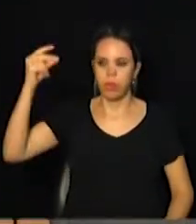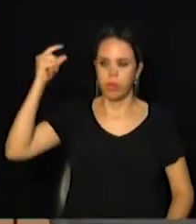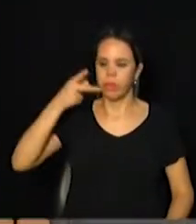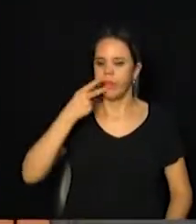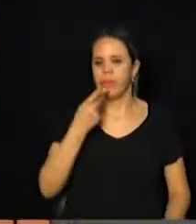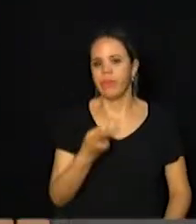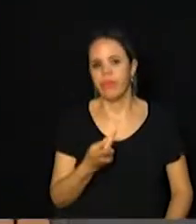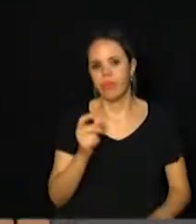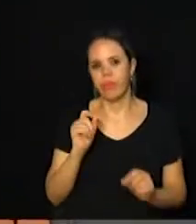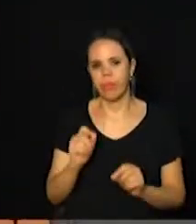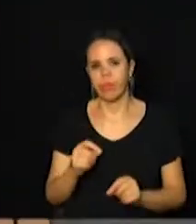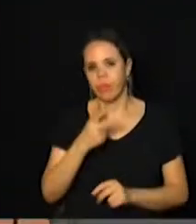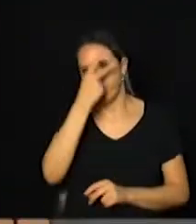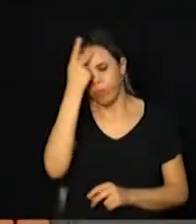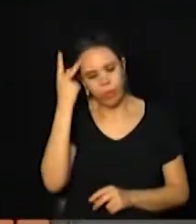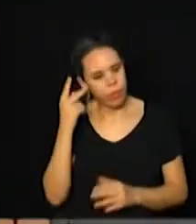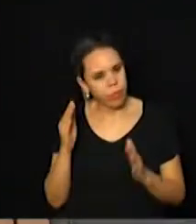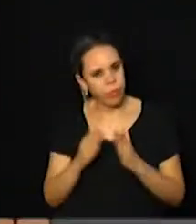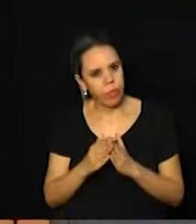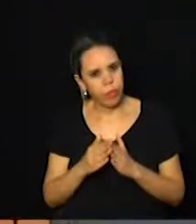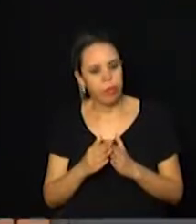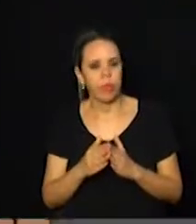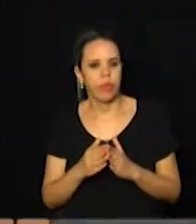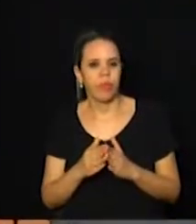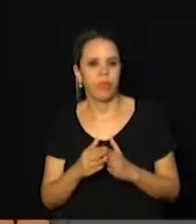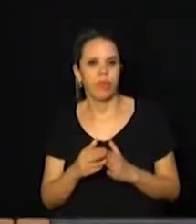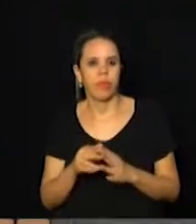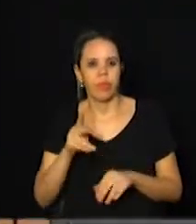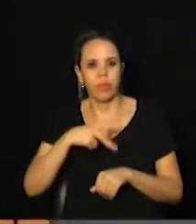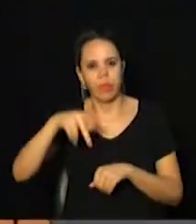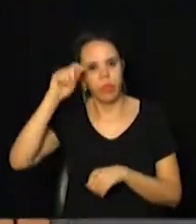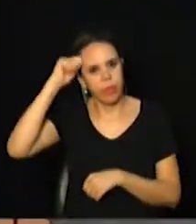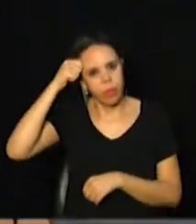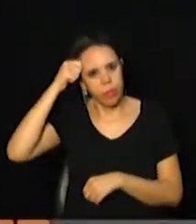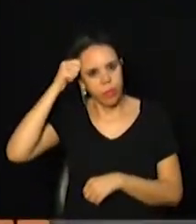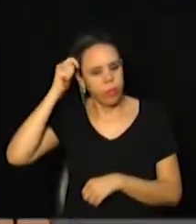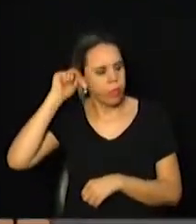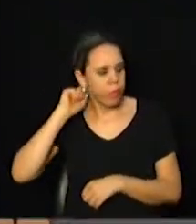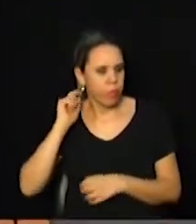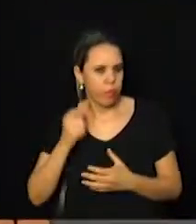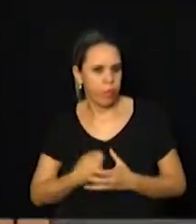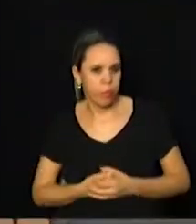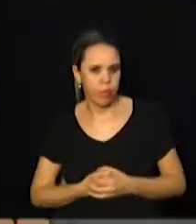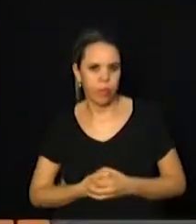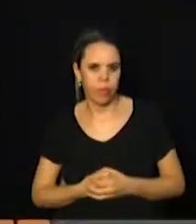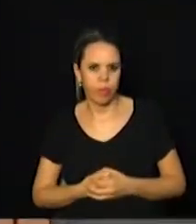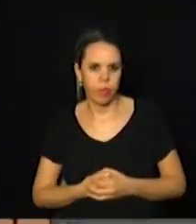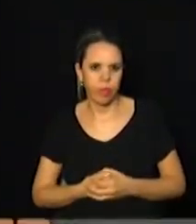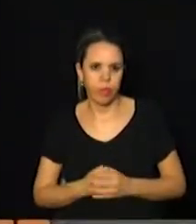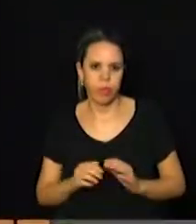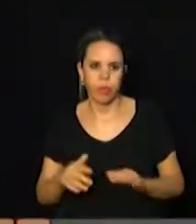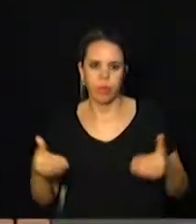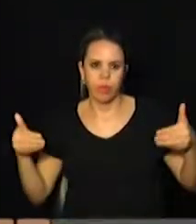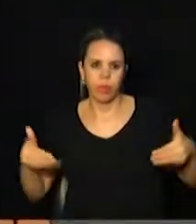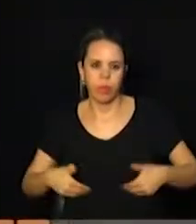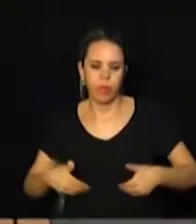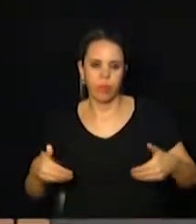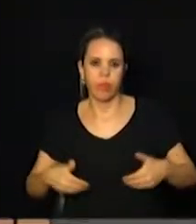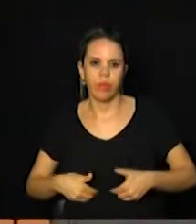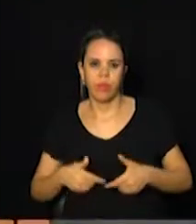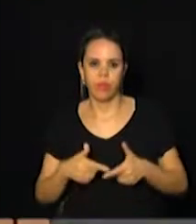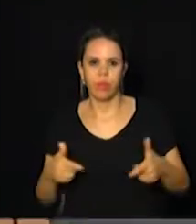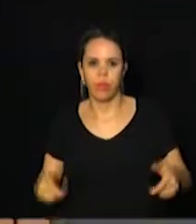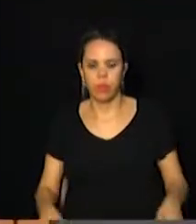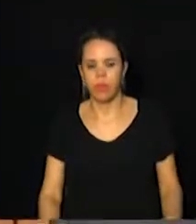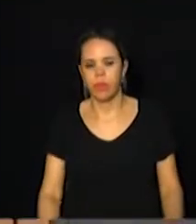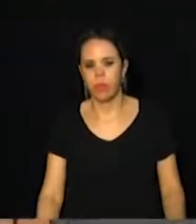citou né as pessoas que moravam na na África Subsaariana que tá fome grande extensão de